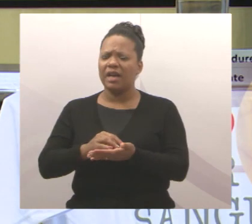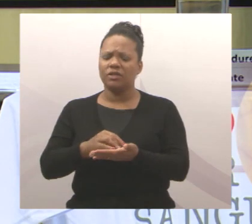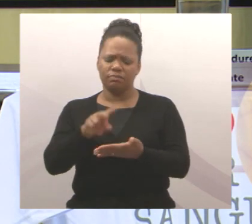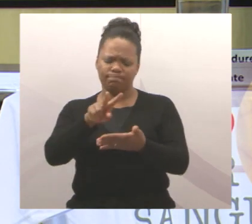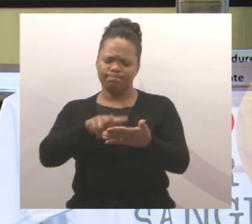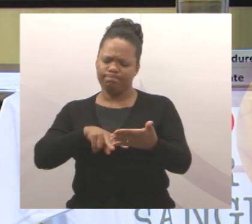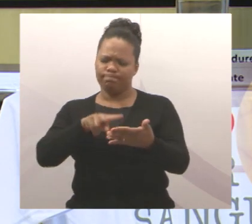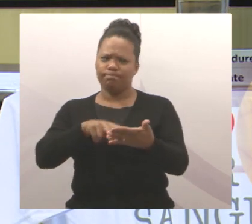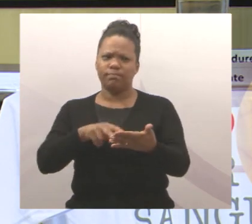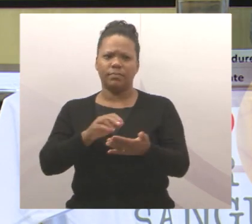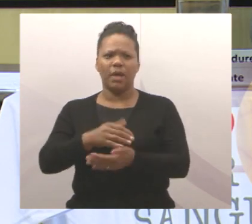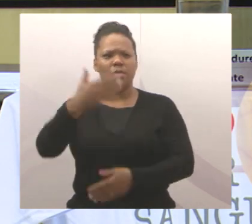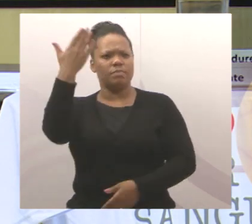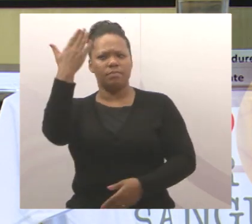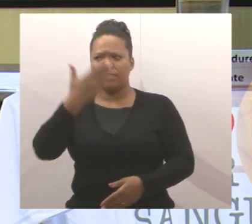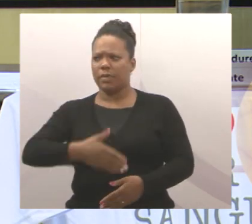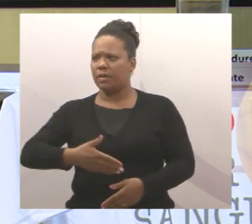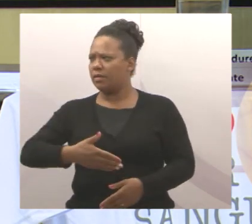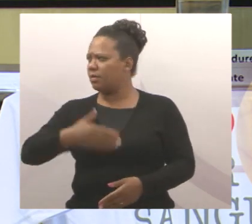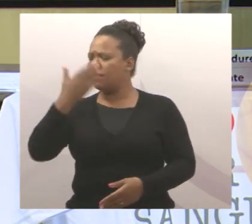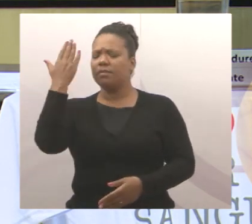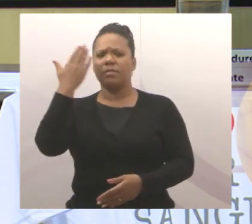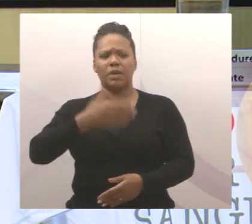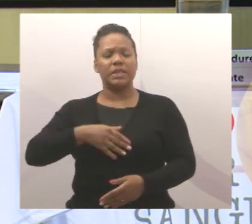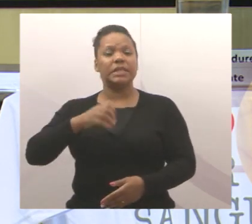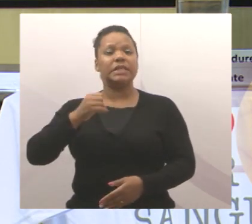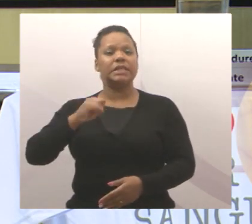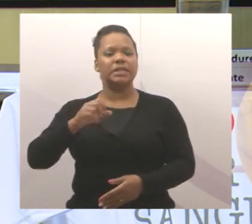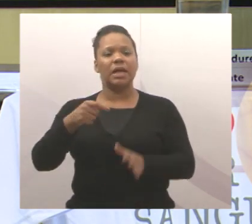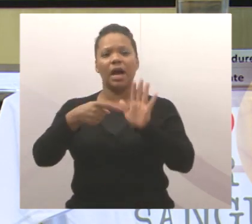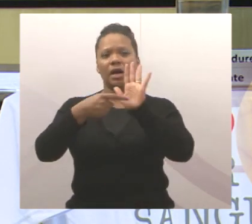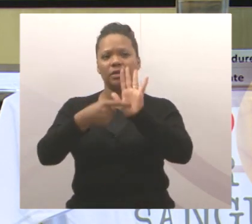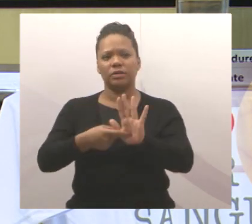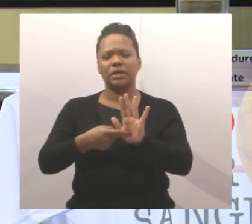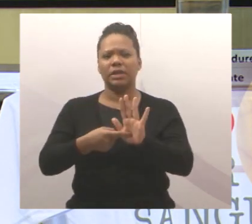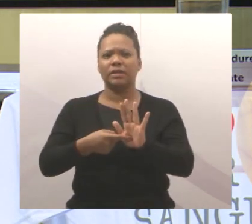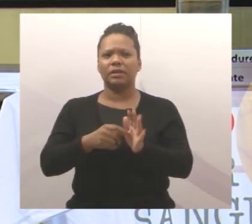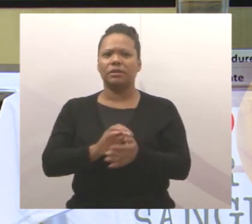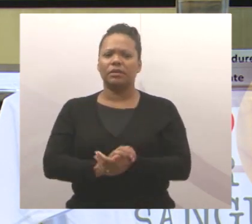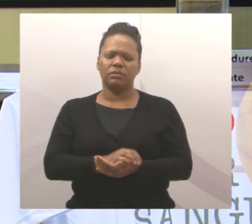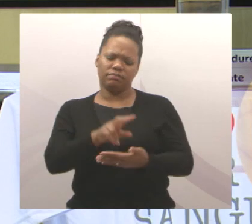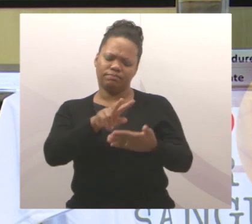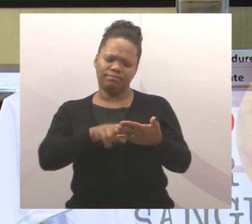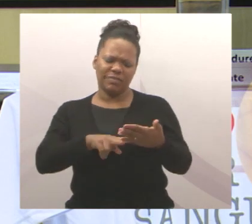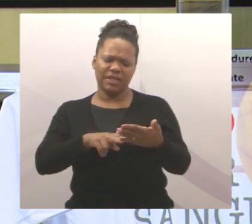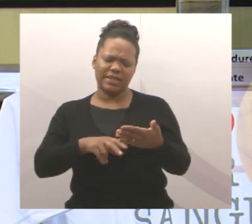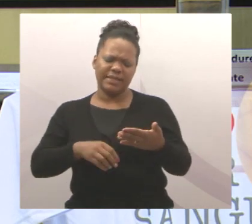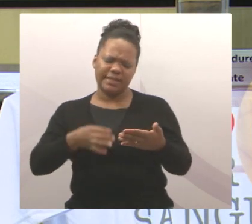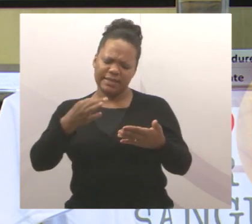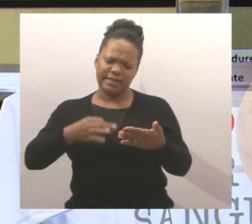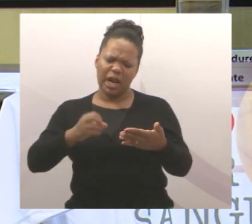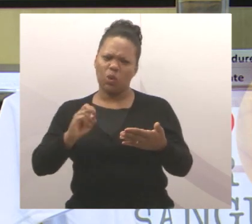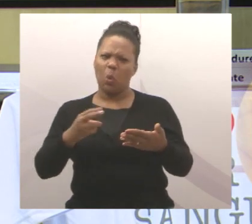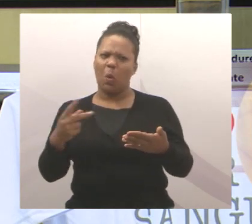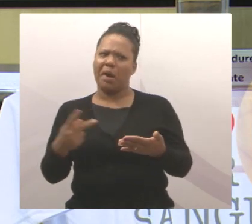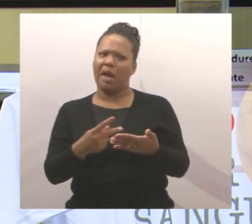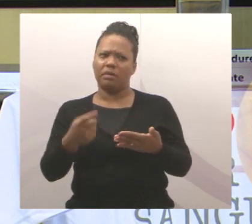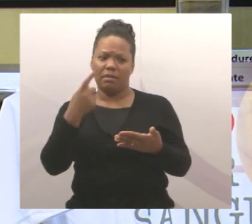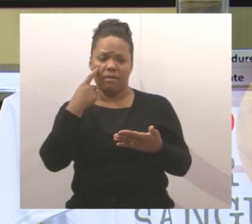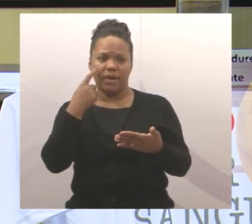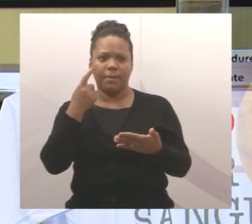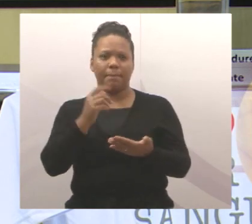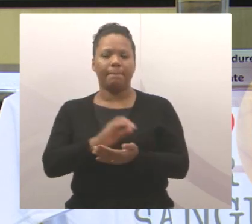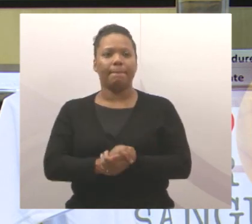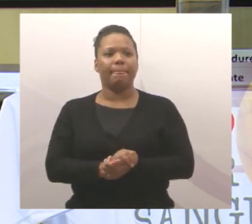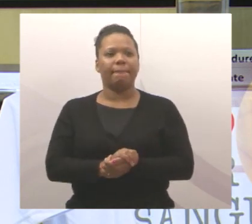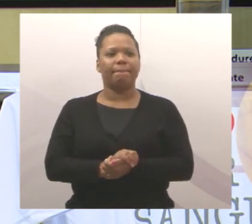plausíveis ou ainda se a notícia do fato denunciado tem razoável procedência. 2. Dos fatos